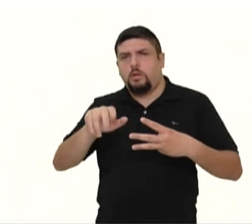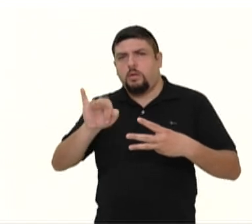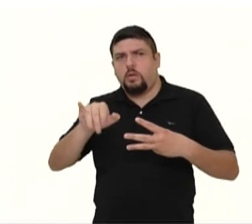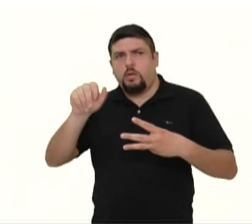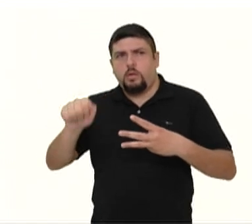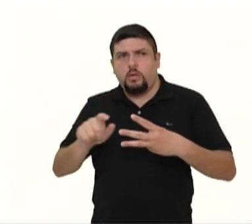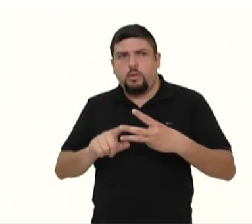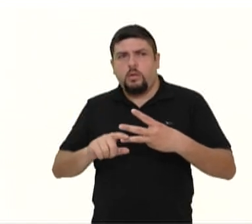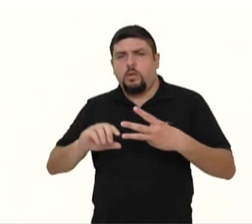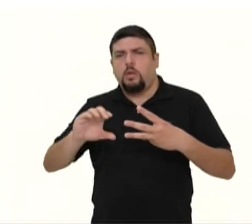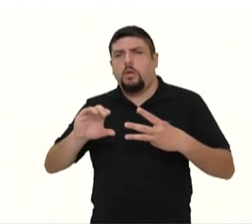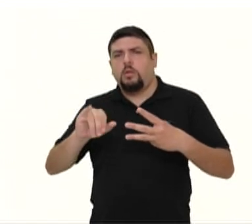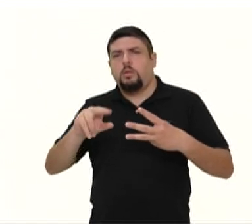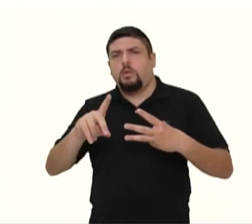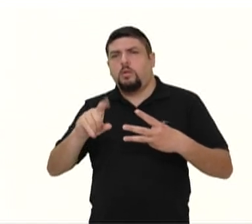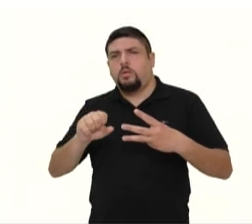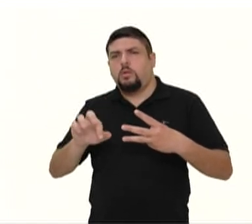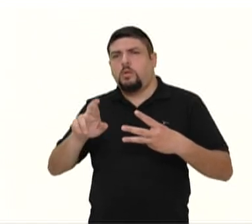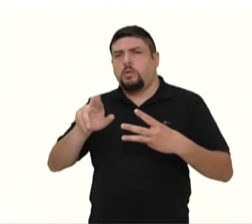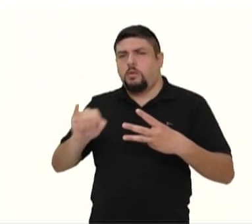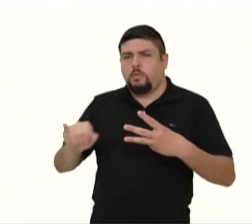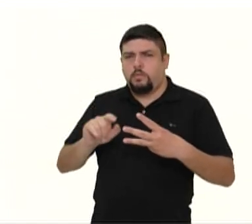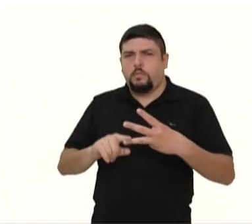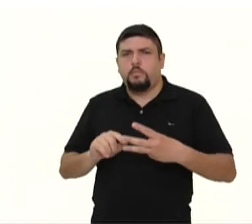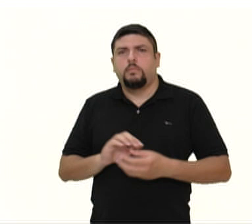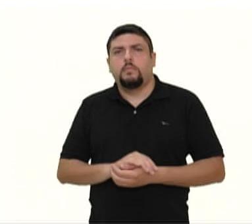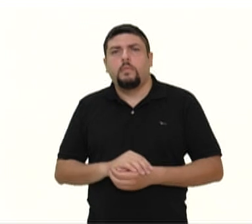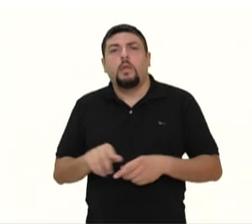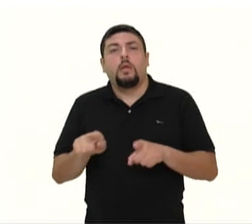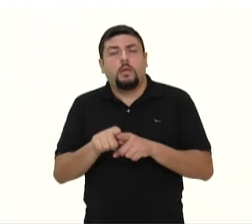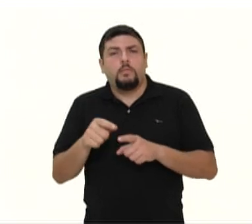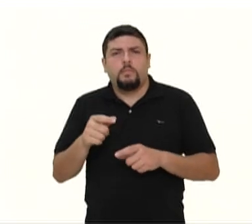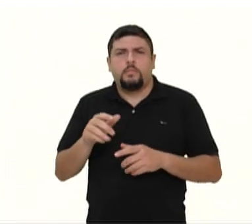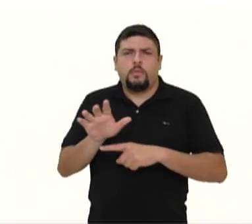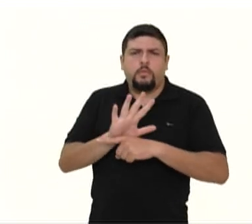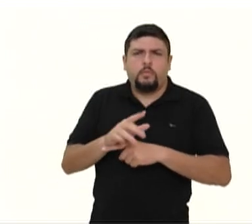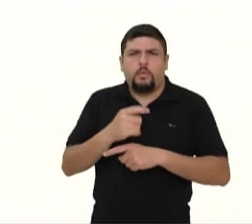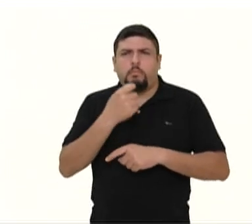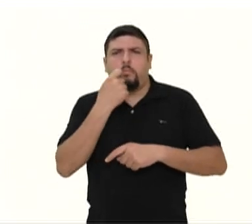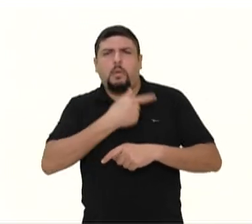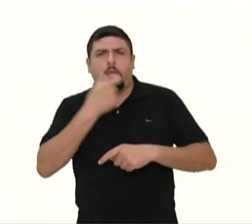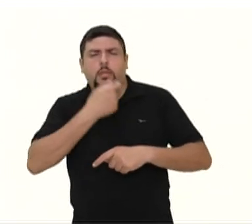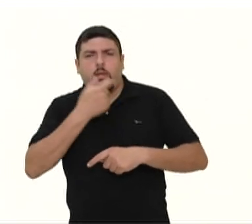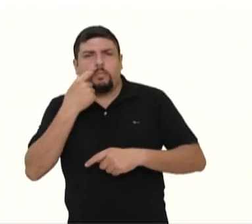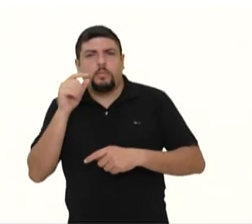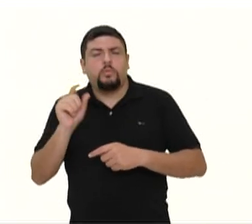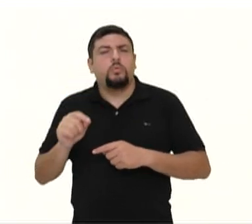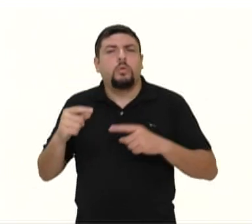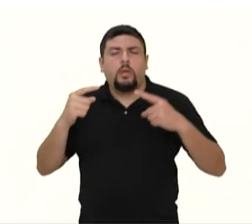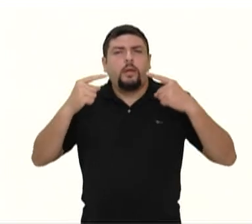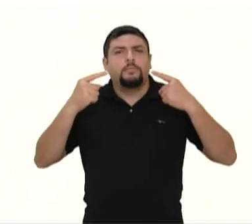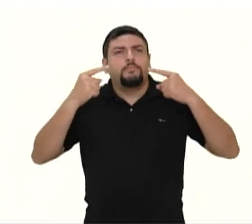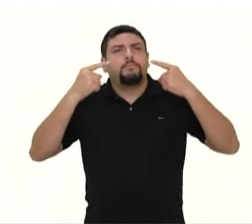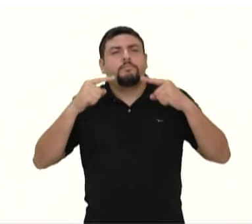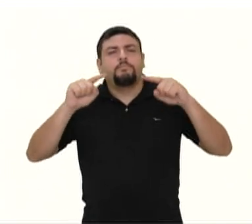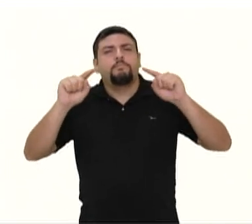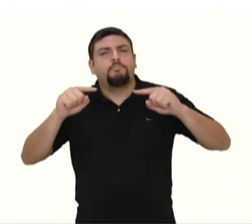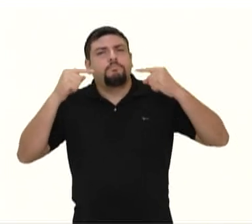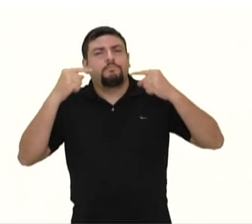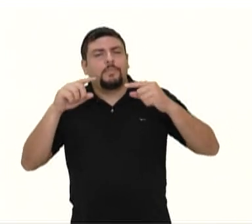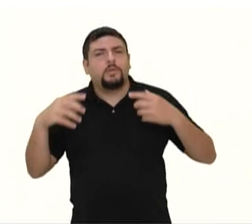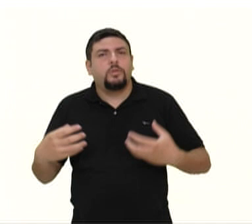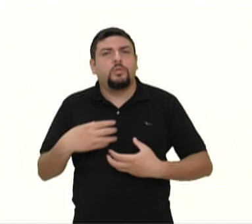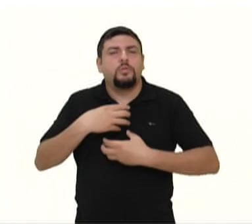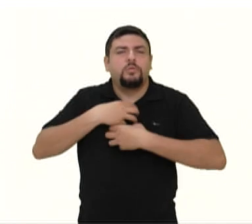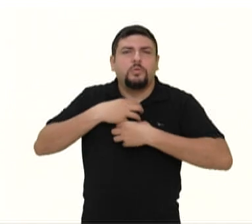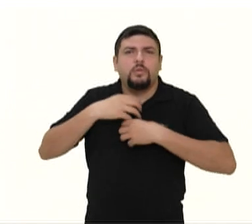as chanchadas, que são essas comédias, né, pastelão, essas comédias inocentes, ingênuas, comédias musicais, uma estética